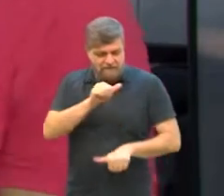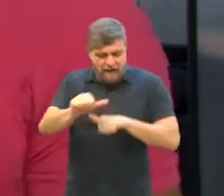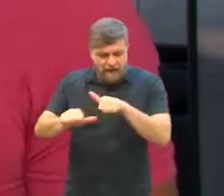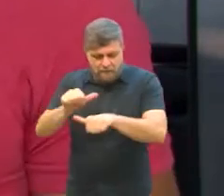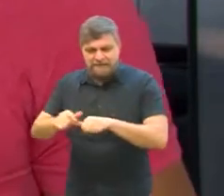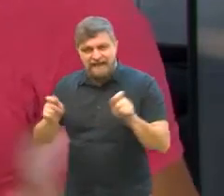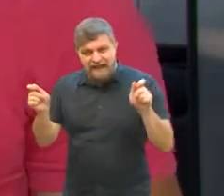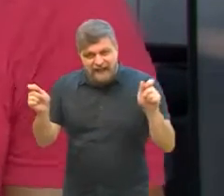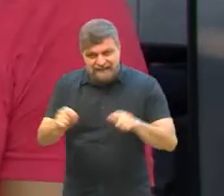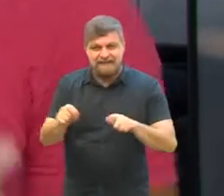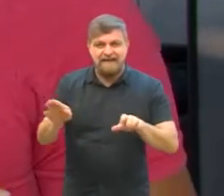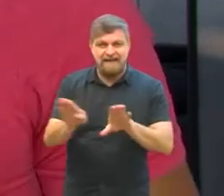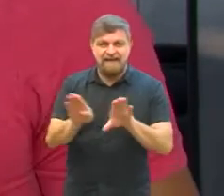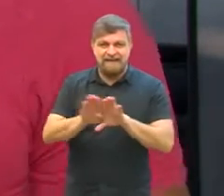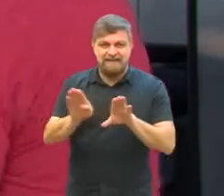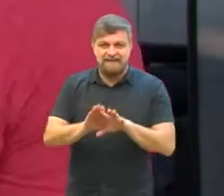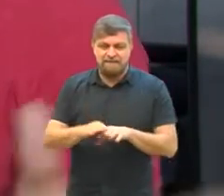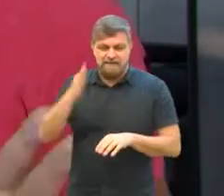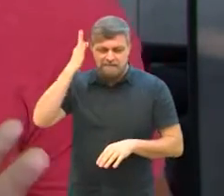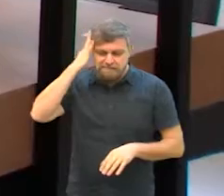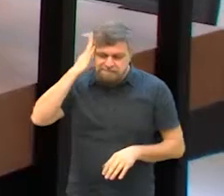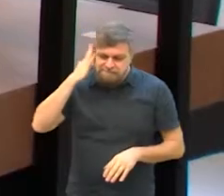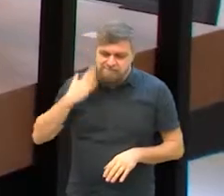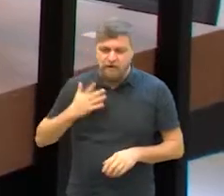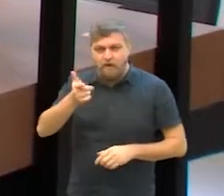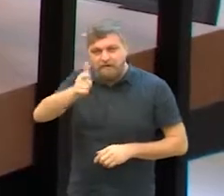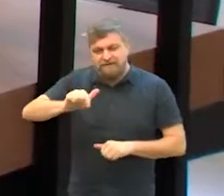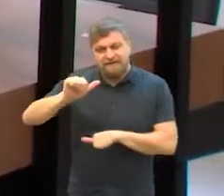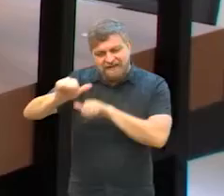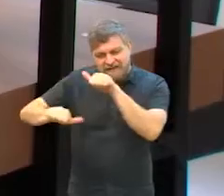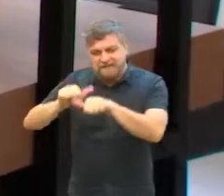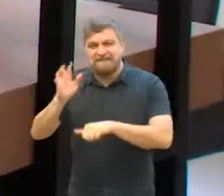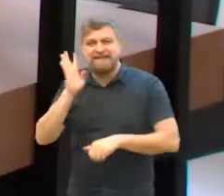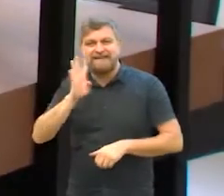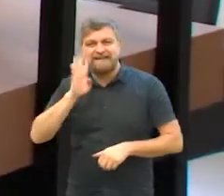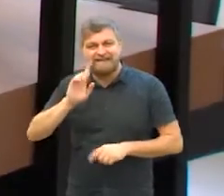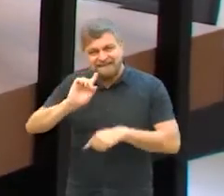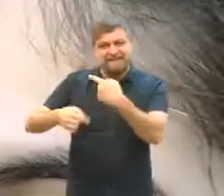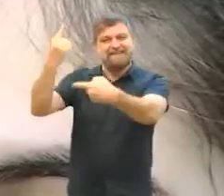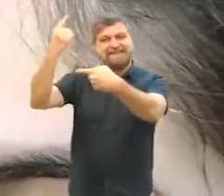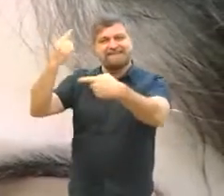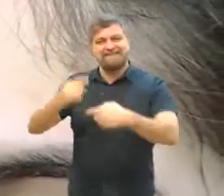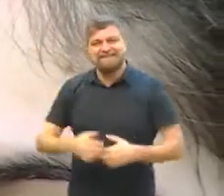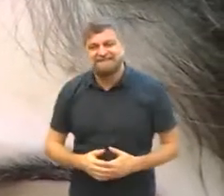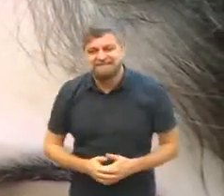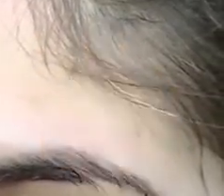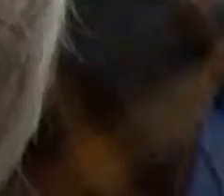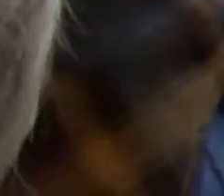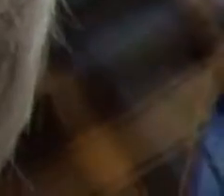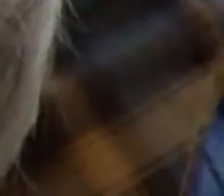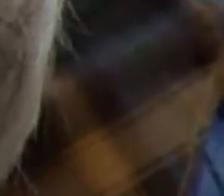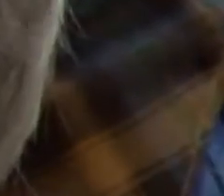é a única coisa que a gente pode brincar e realmente crescer de volta. Então eu acho legal se mudar e dar um up no visual.